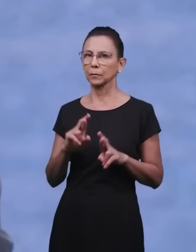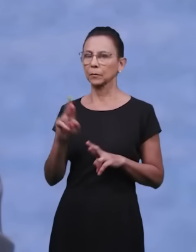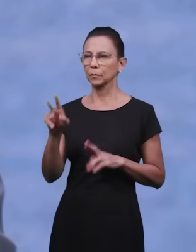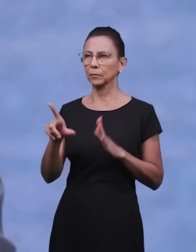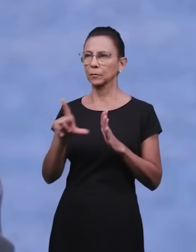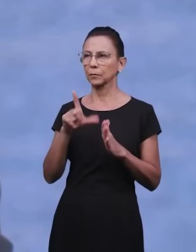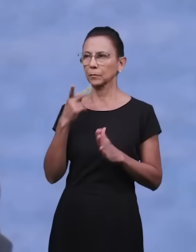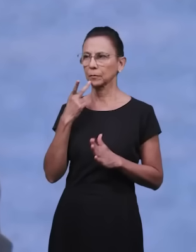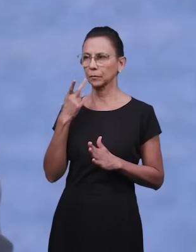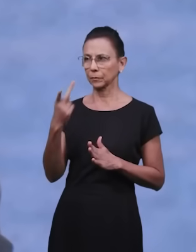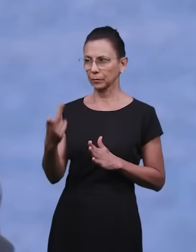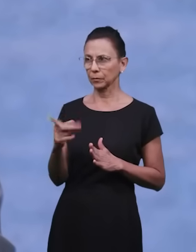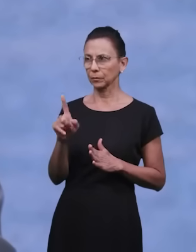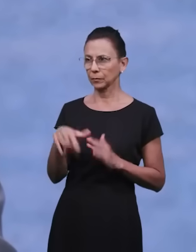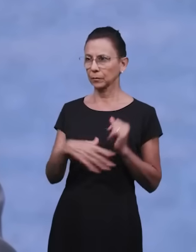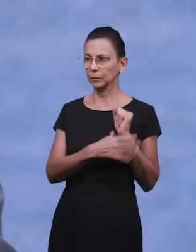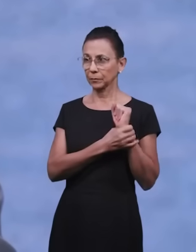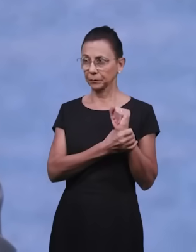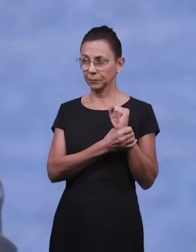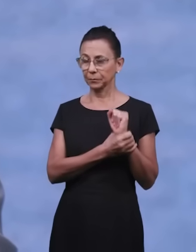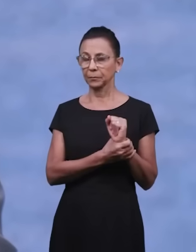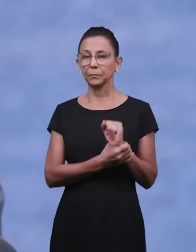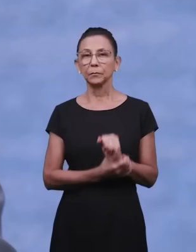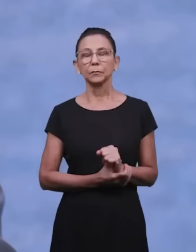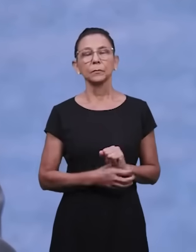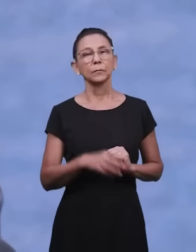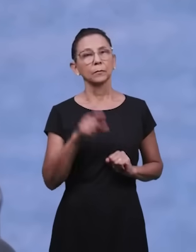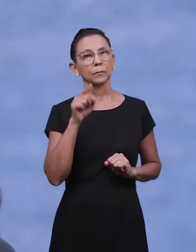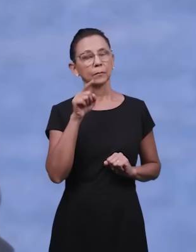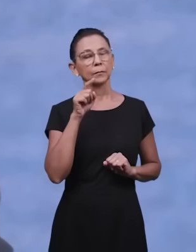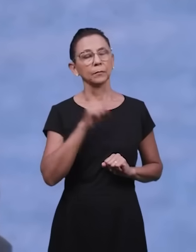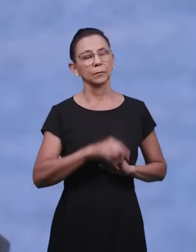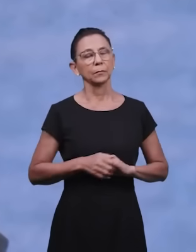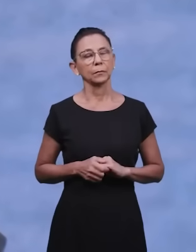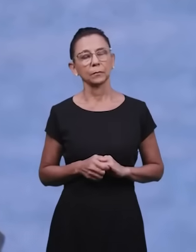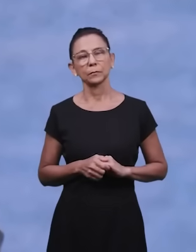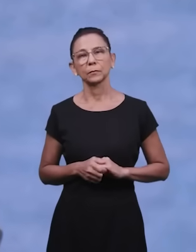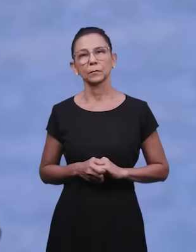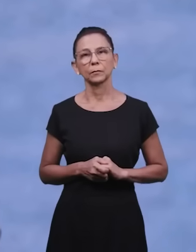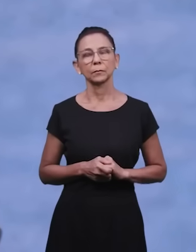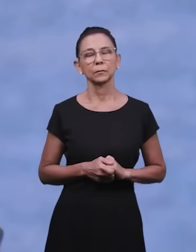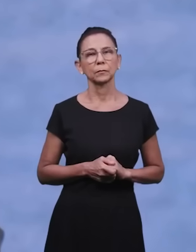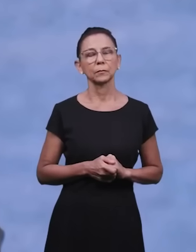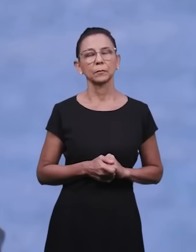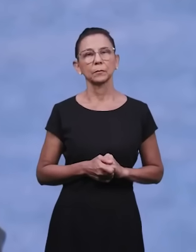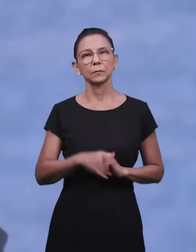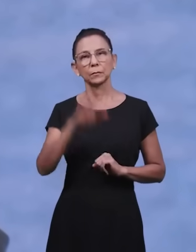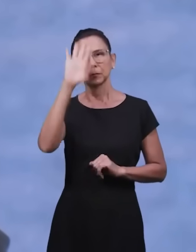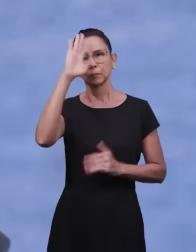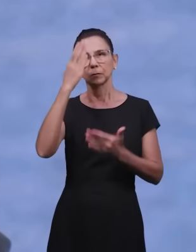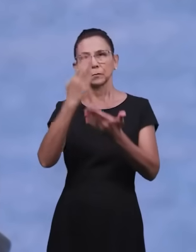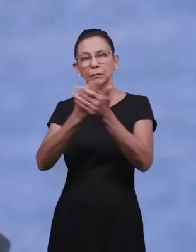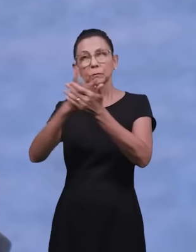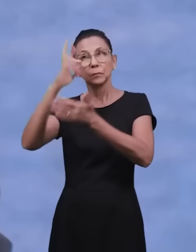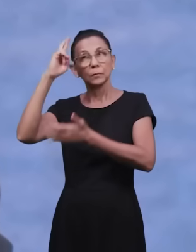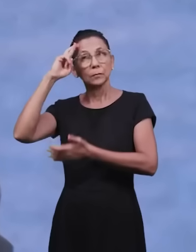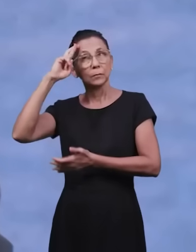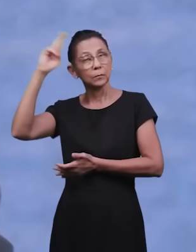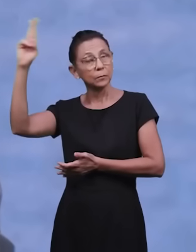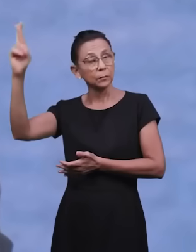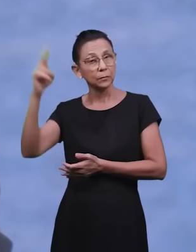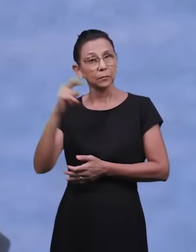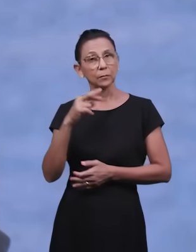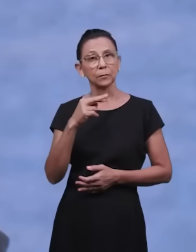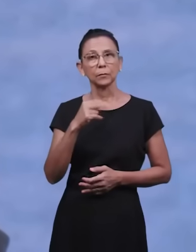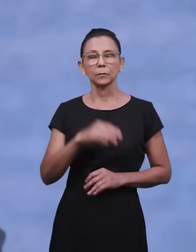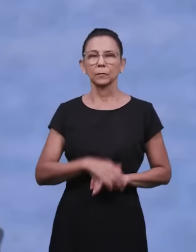algumas vezes, né, de você ter a segurança, é você ter no Senhor aquilo que vem